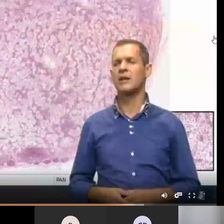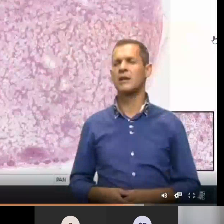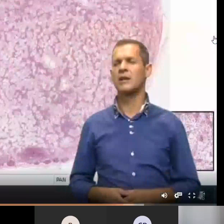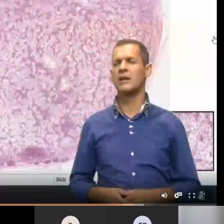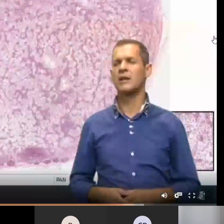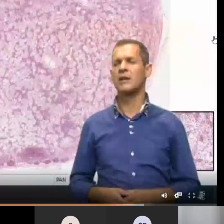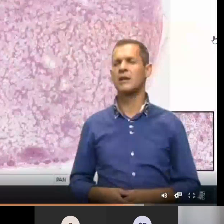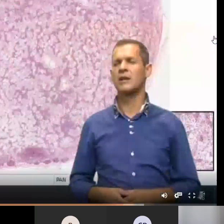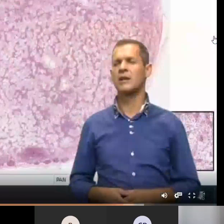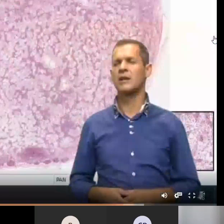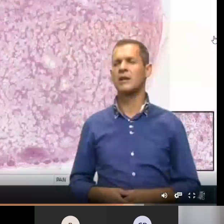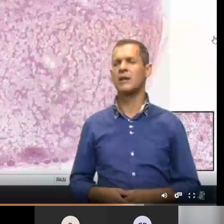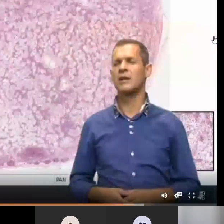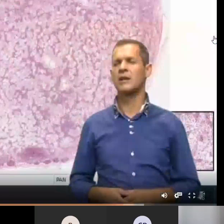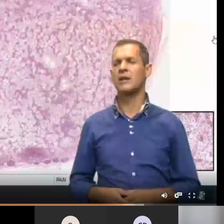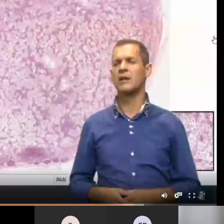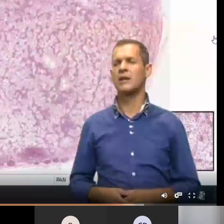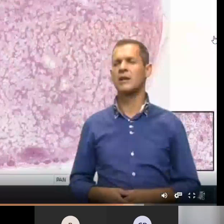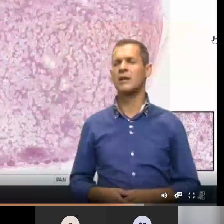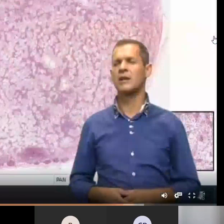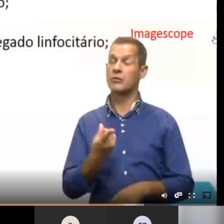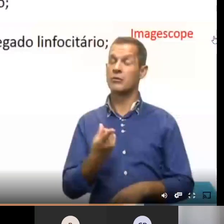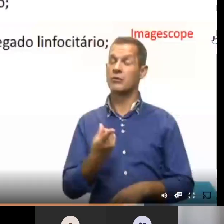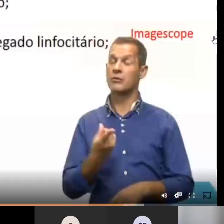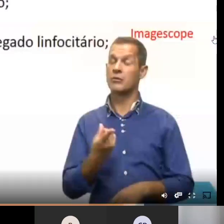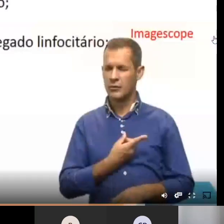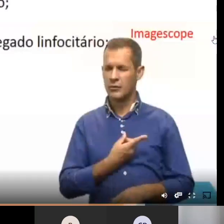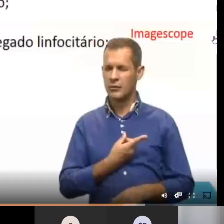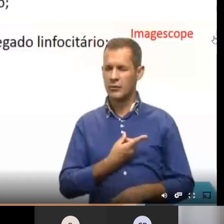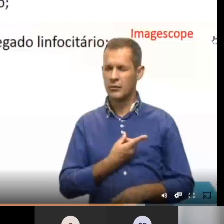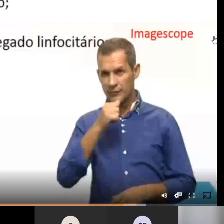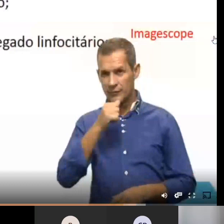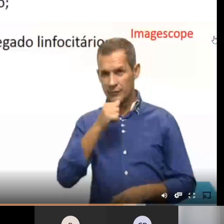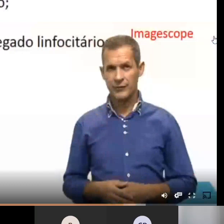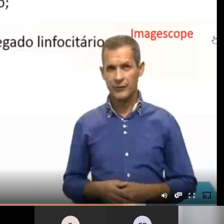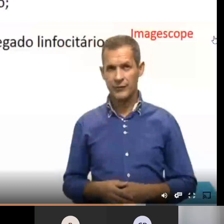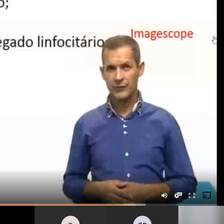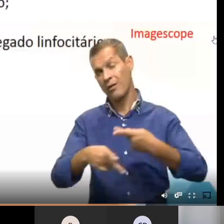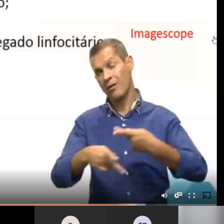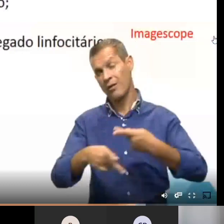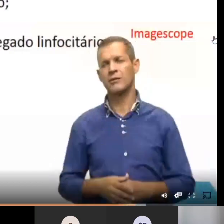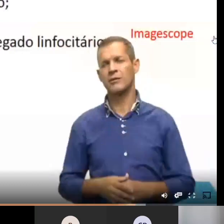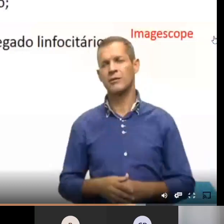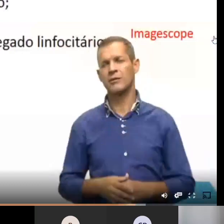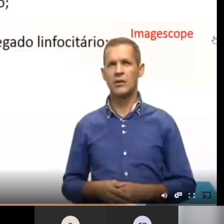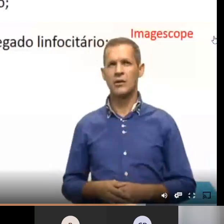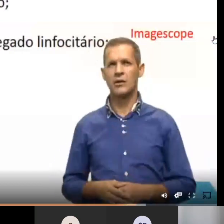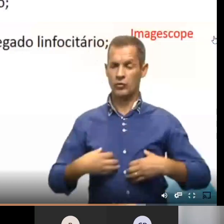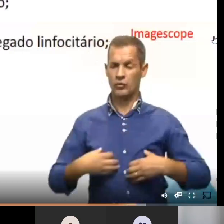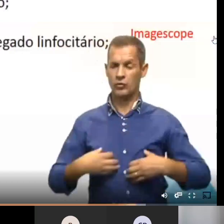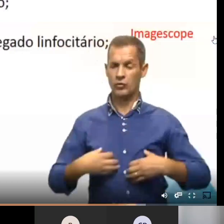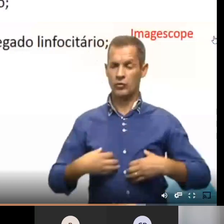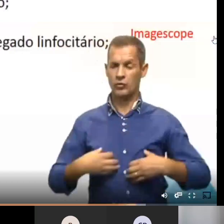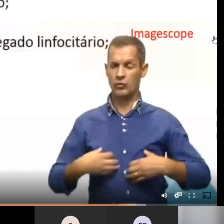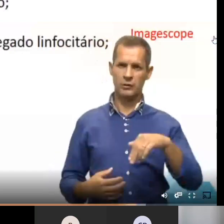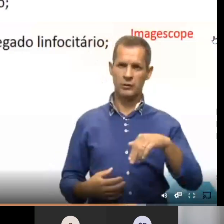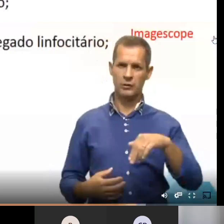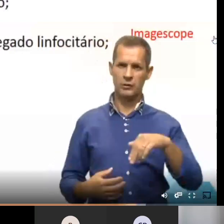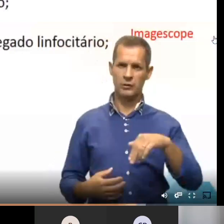lâmina e para o próximo slide, e continuando a falar sobre os órgãos linfóides